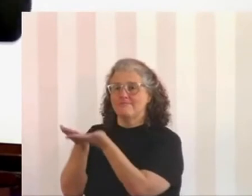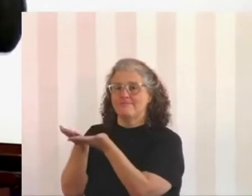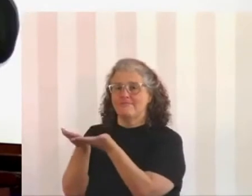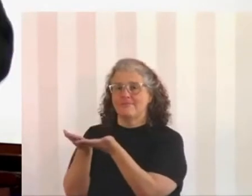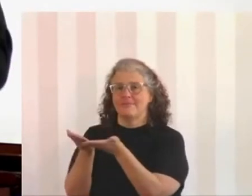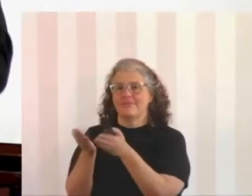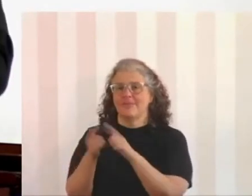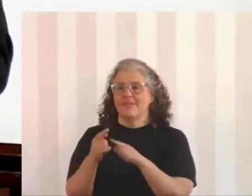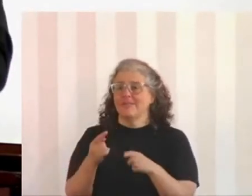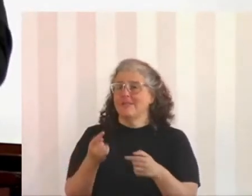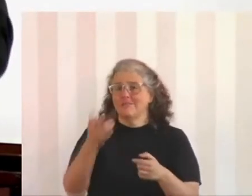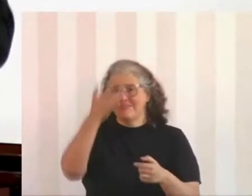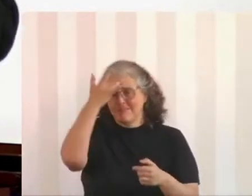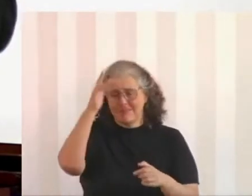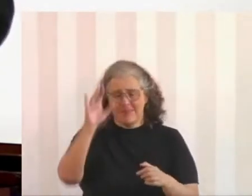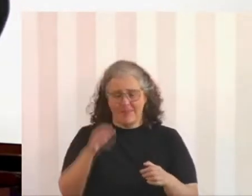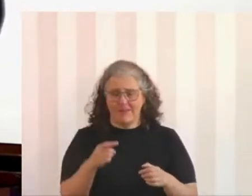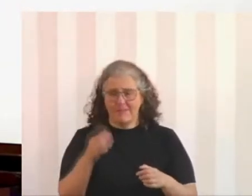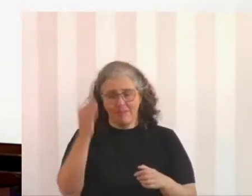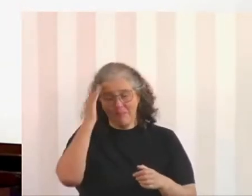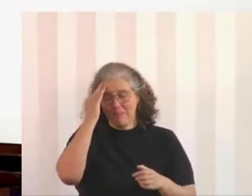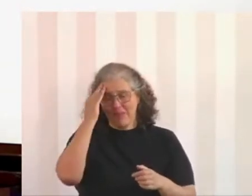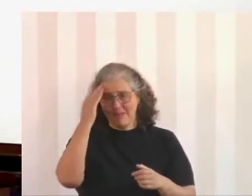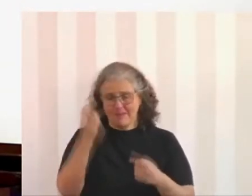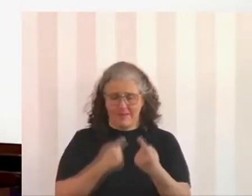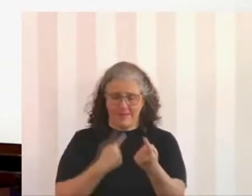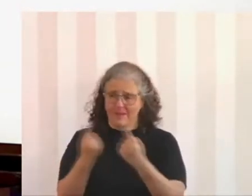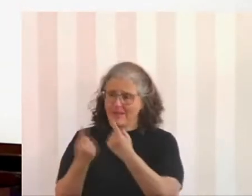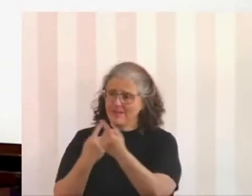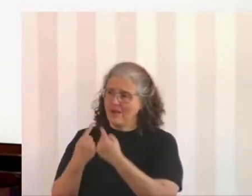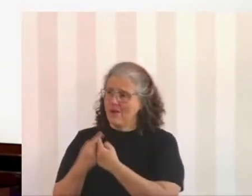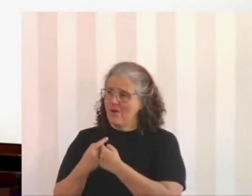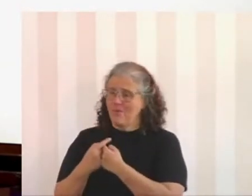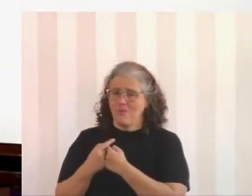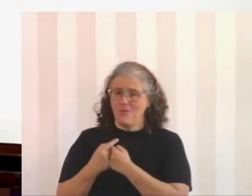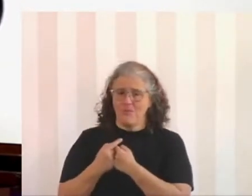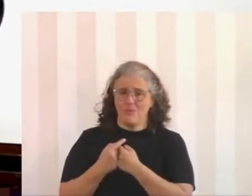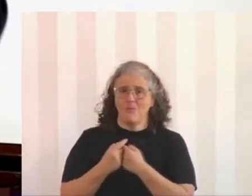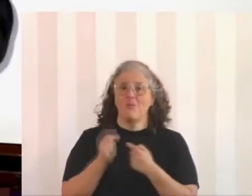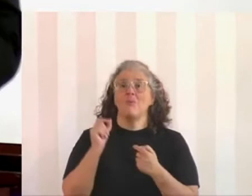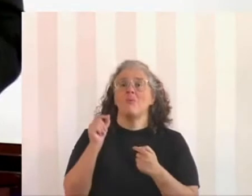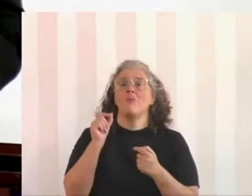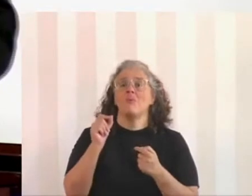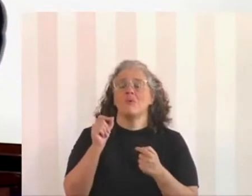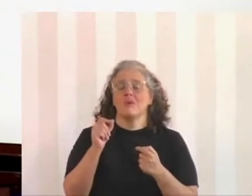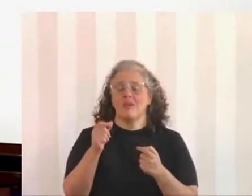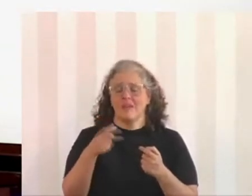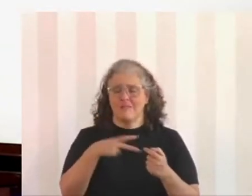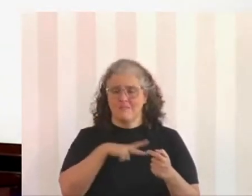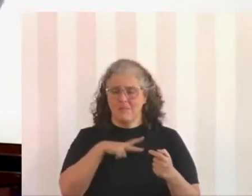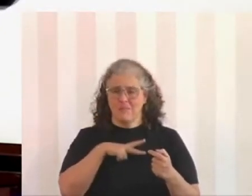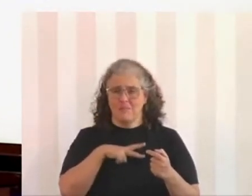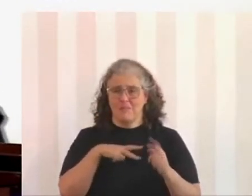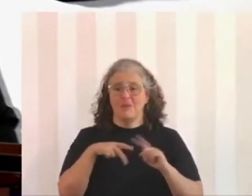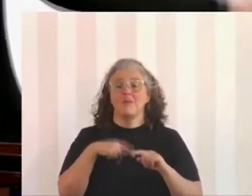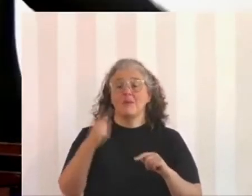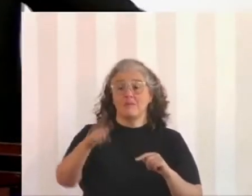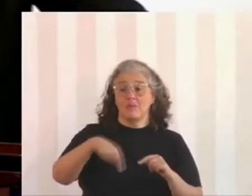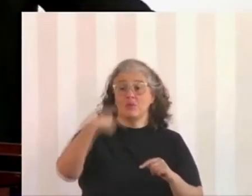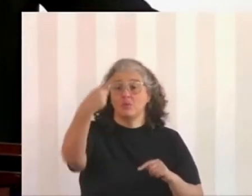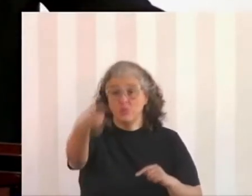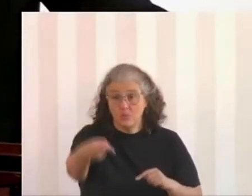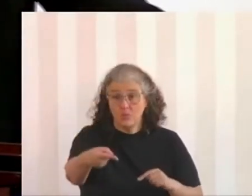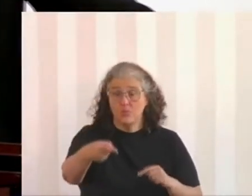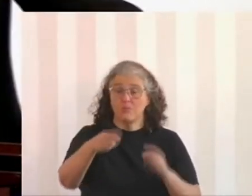tenha cada um em vista o que é propriamente seu, senão também cada qual o que é dos outros. Mais uma vez olhamos